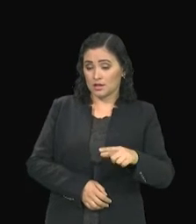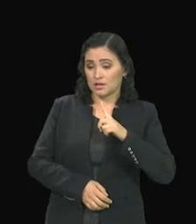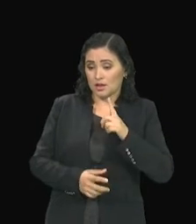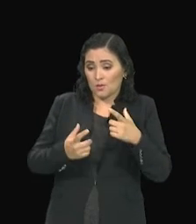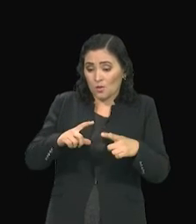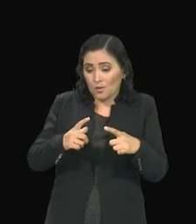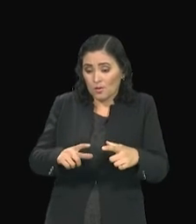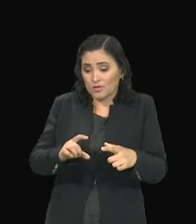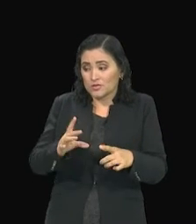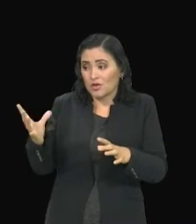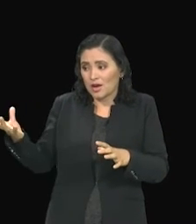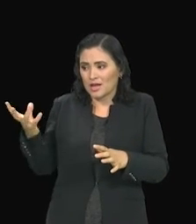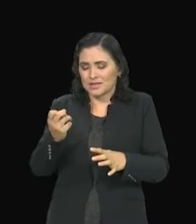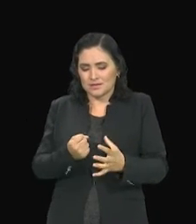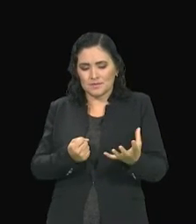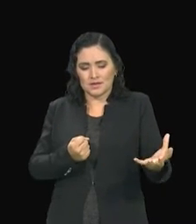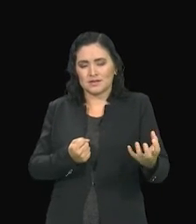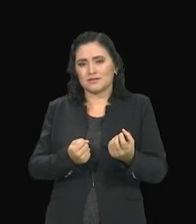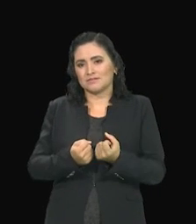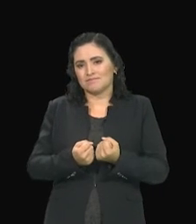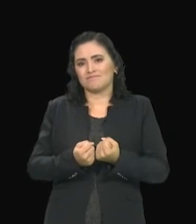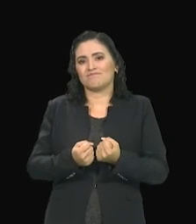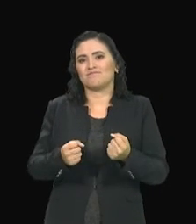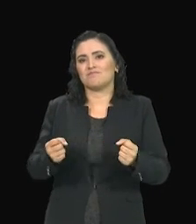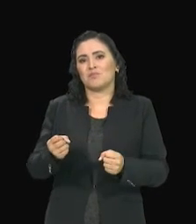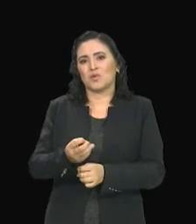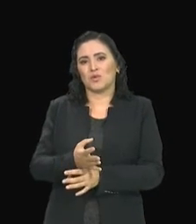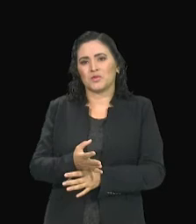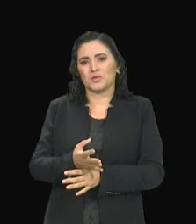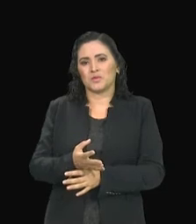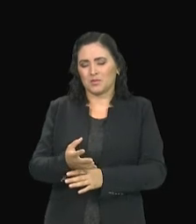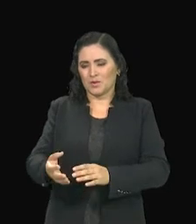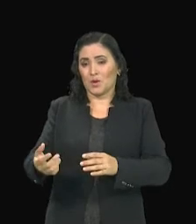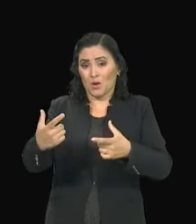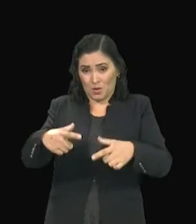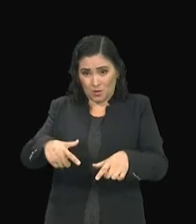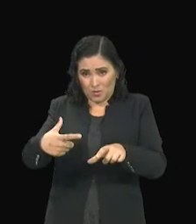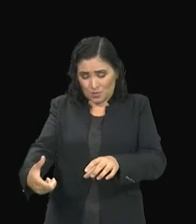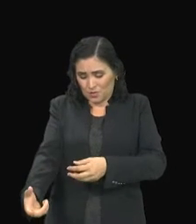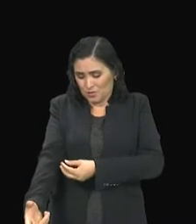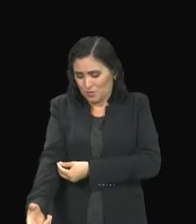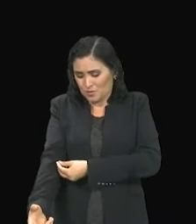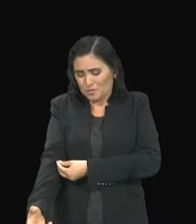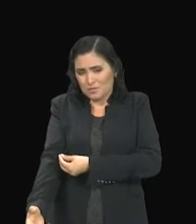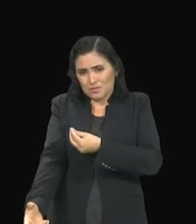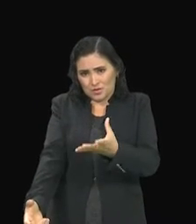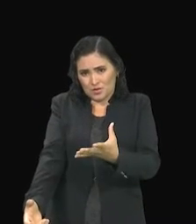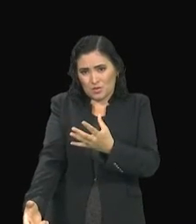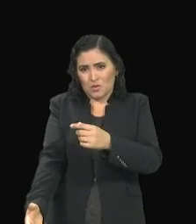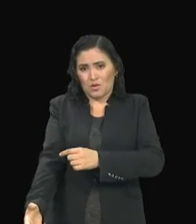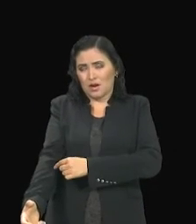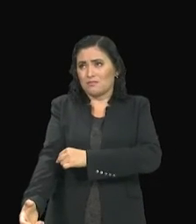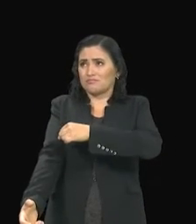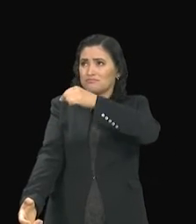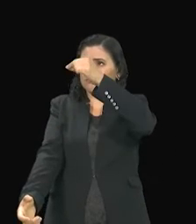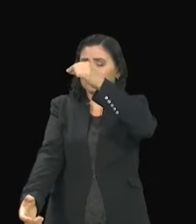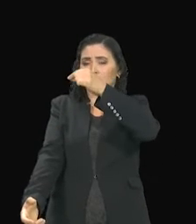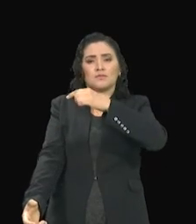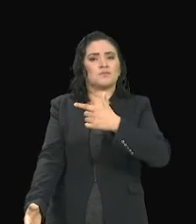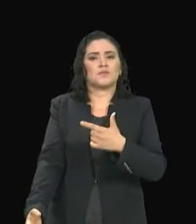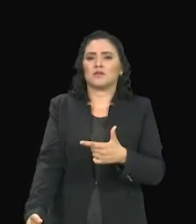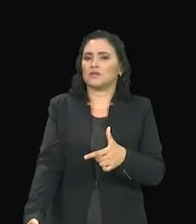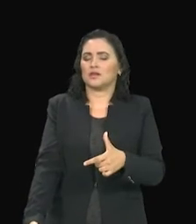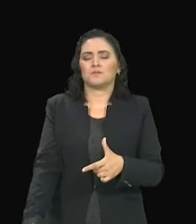Assim, eu aproveito essa data importante para ressaltar a necessidade de se trazer para